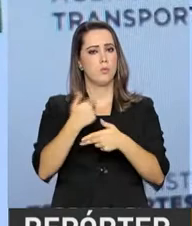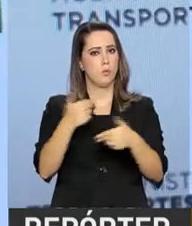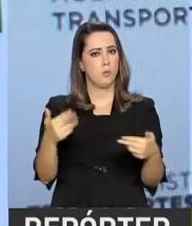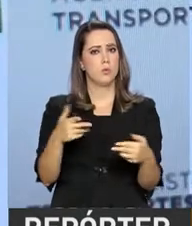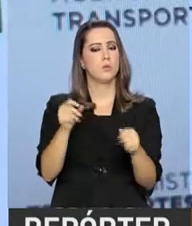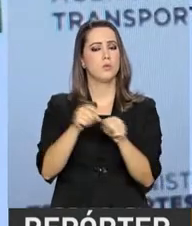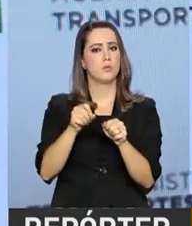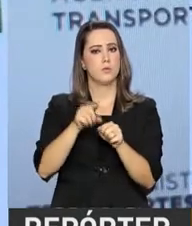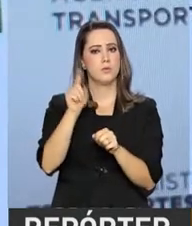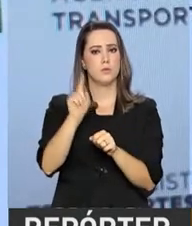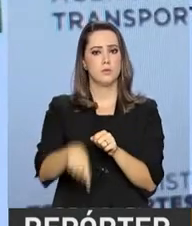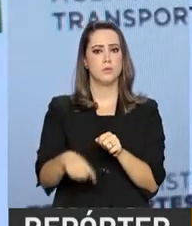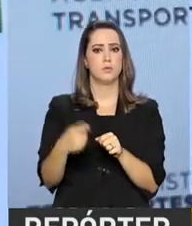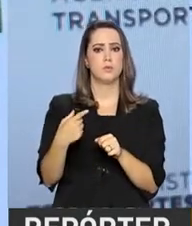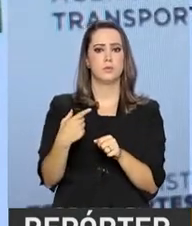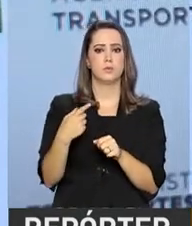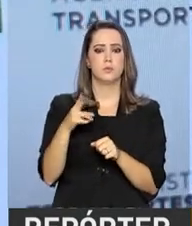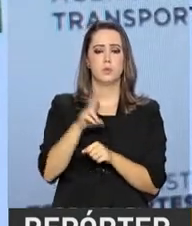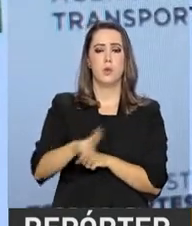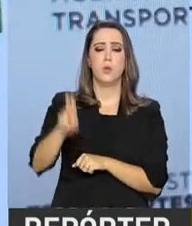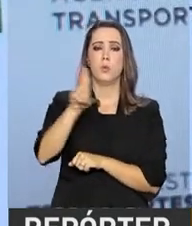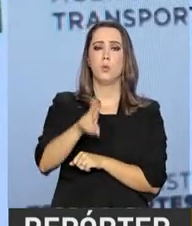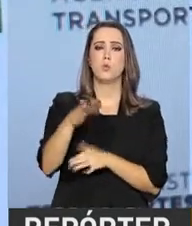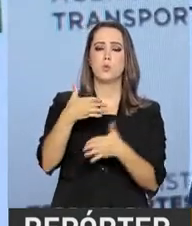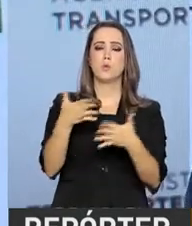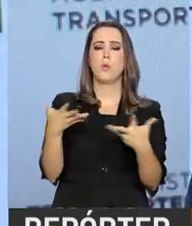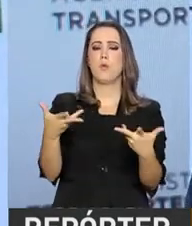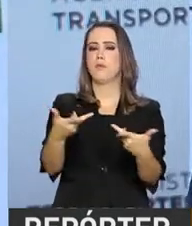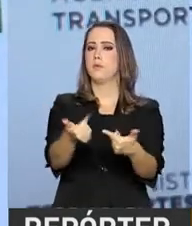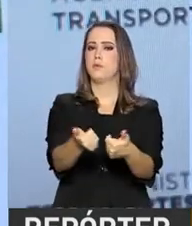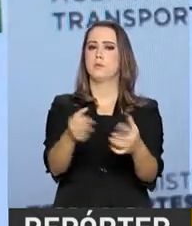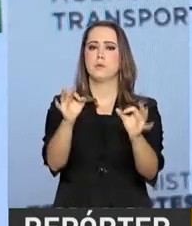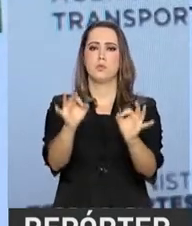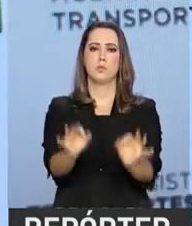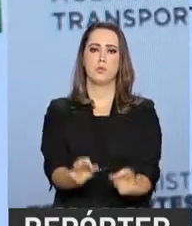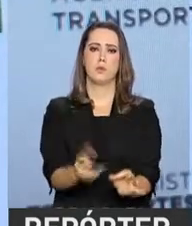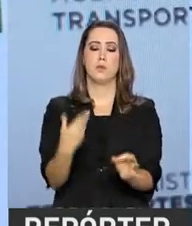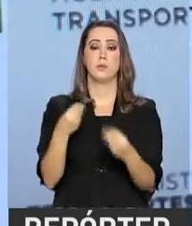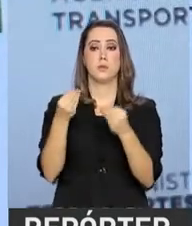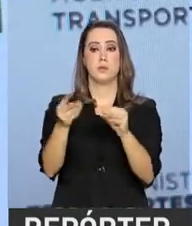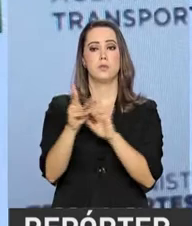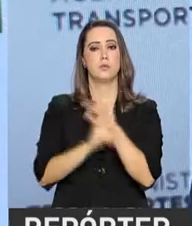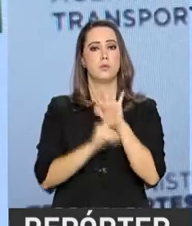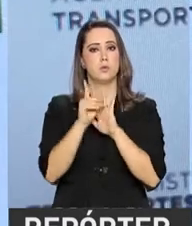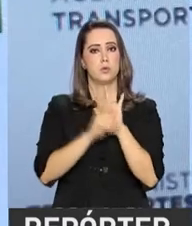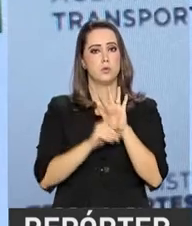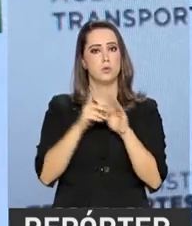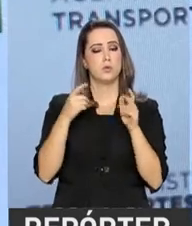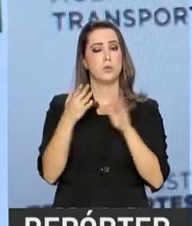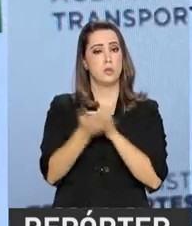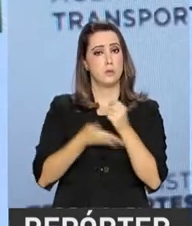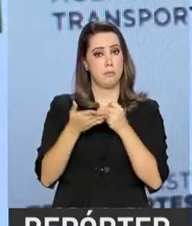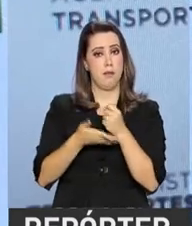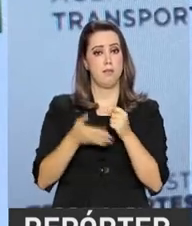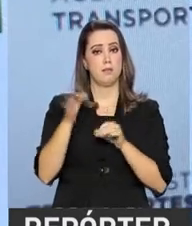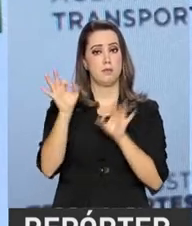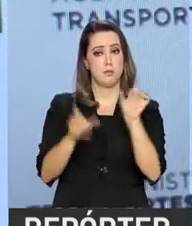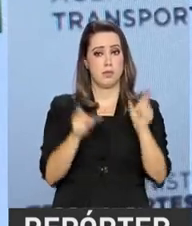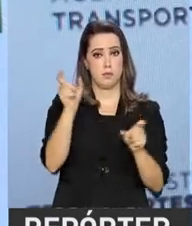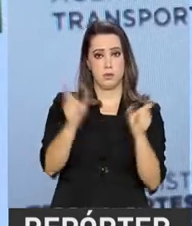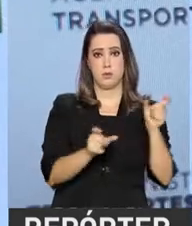é o instrumento mais eficaz para garantir os direitos essenciais das pessoas